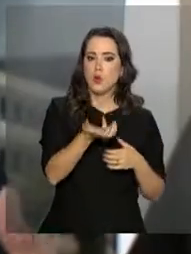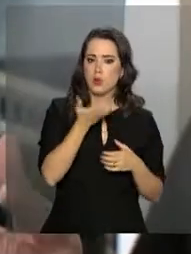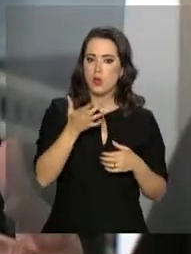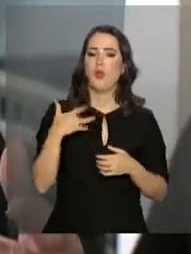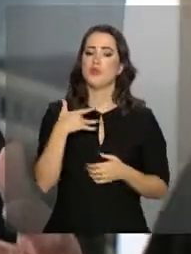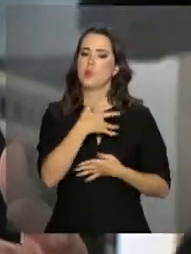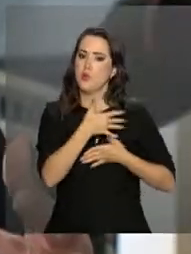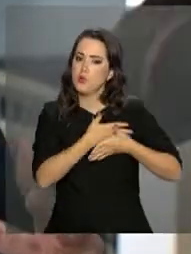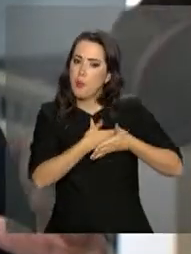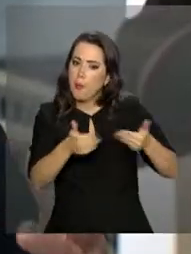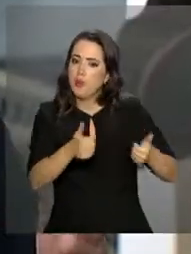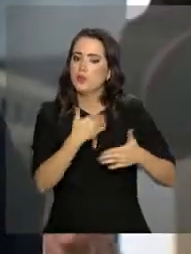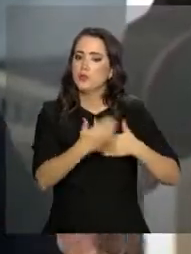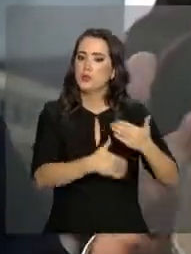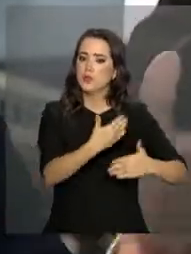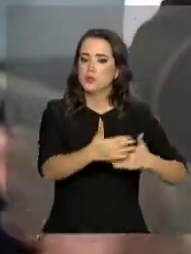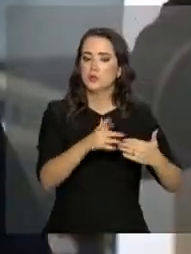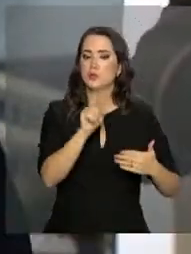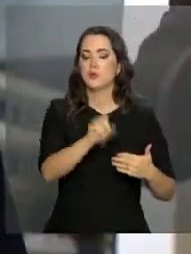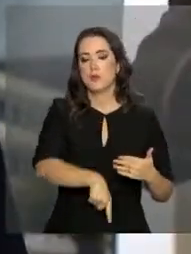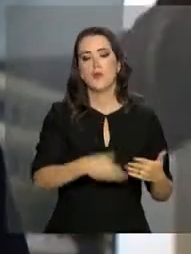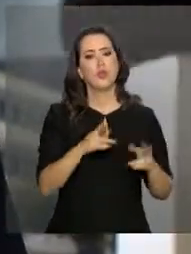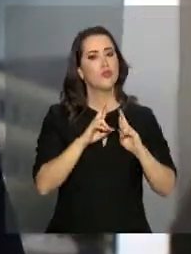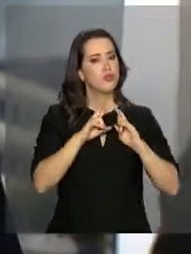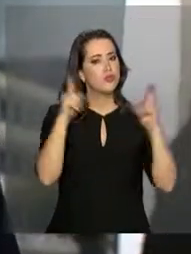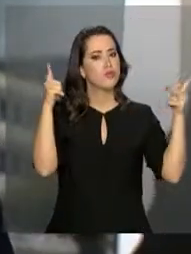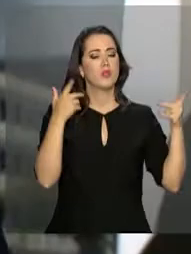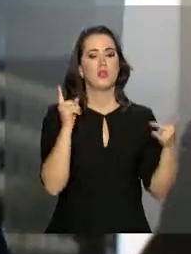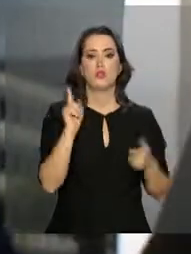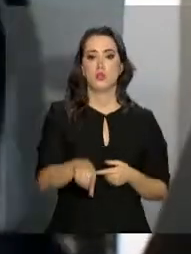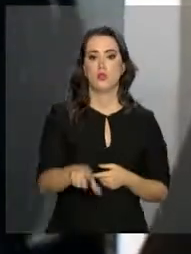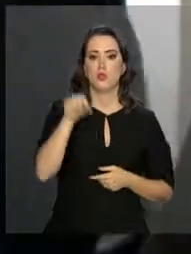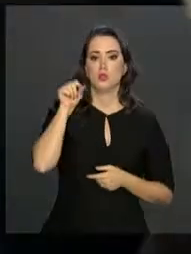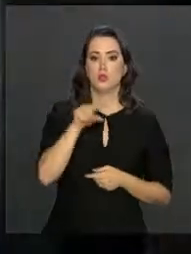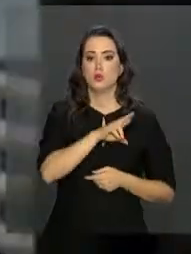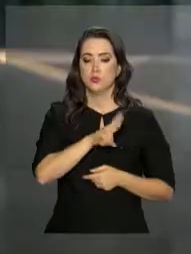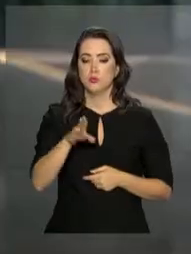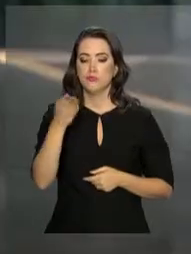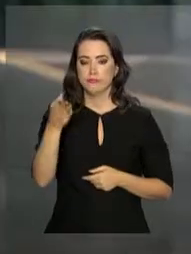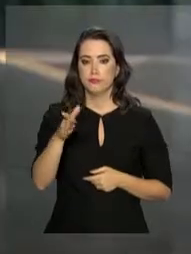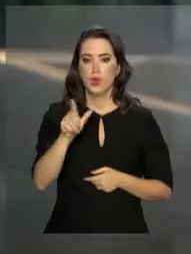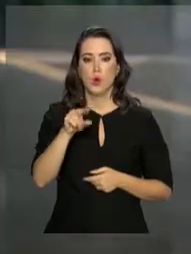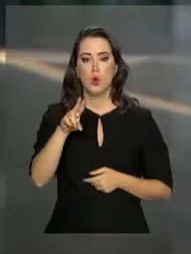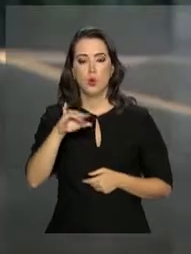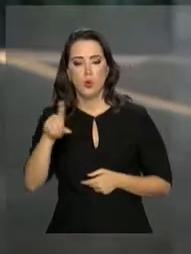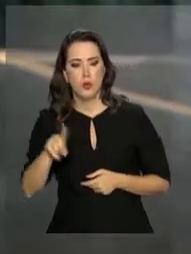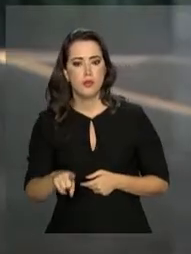saúde realmente diferente escolheu a escolha de uma vez